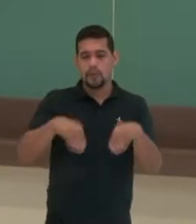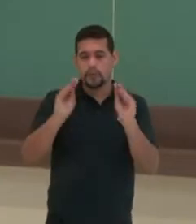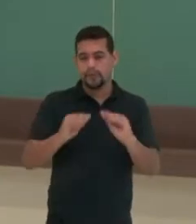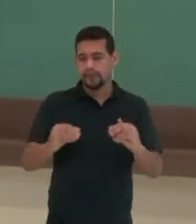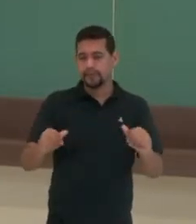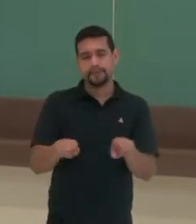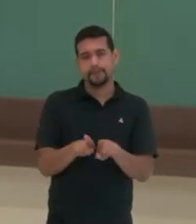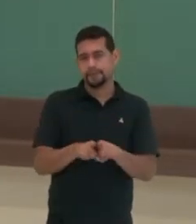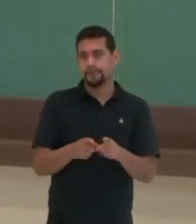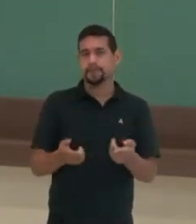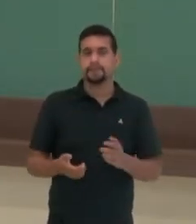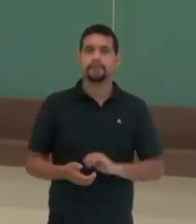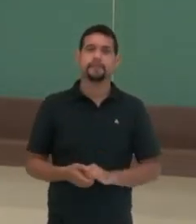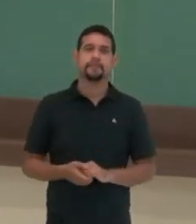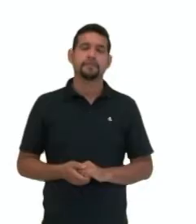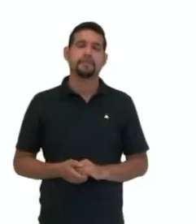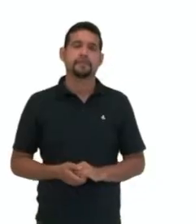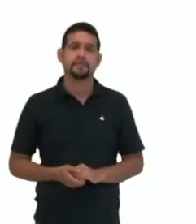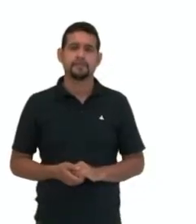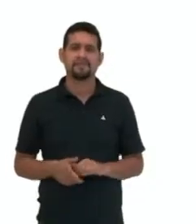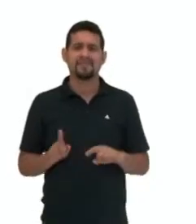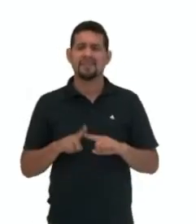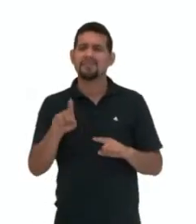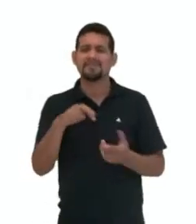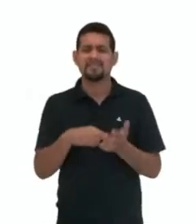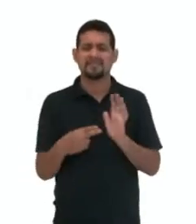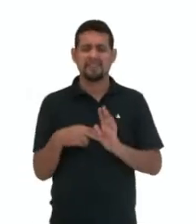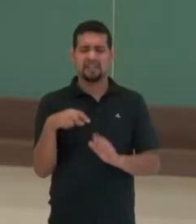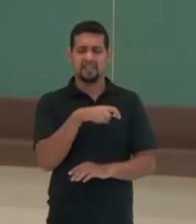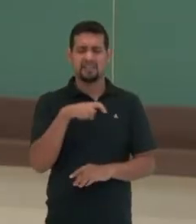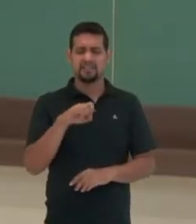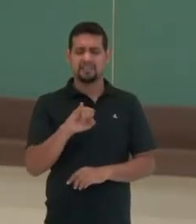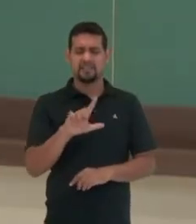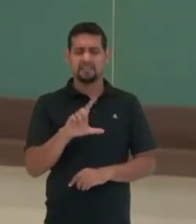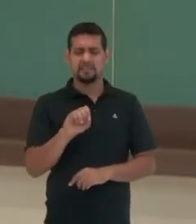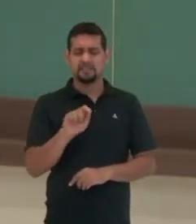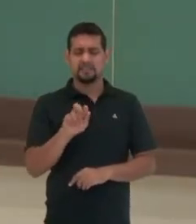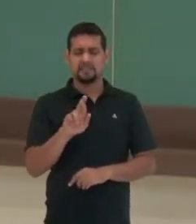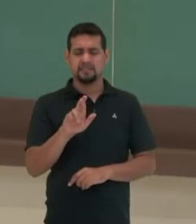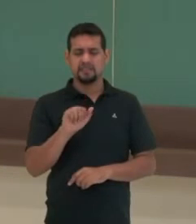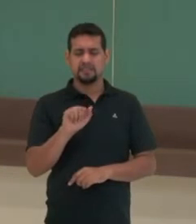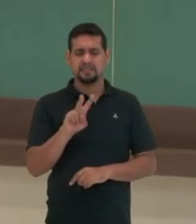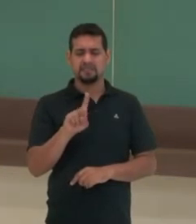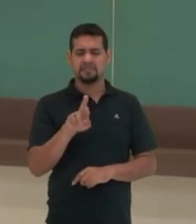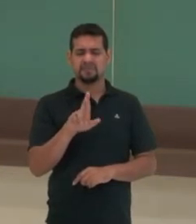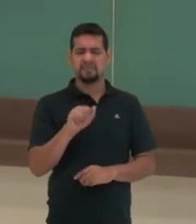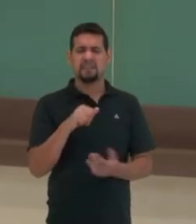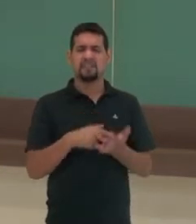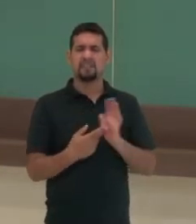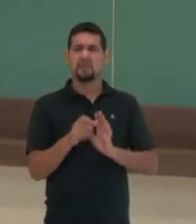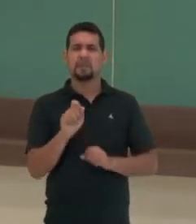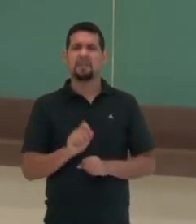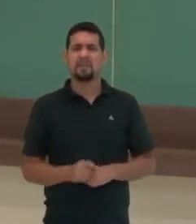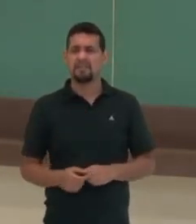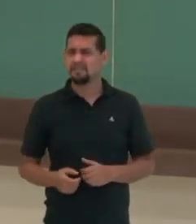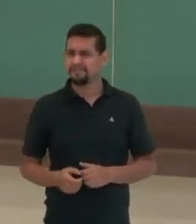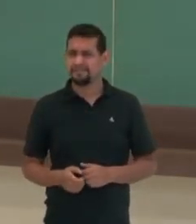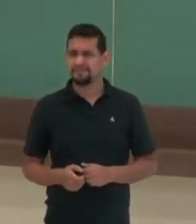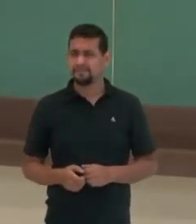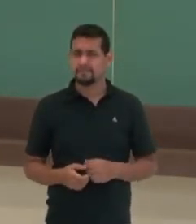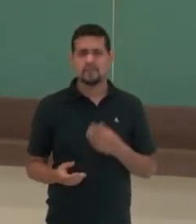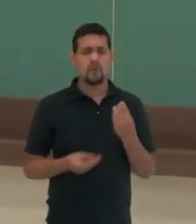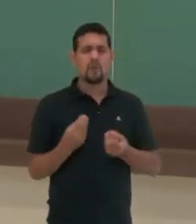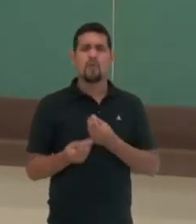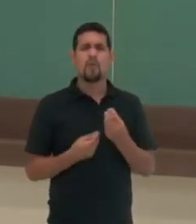especial. Mas o que é xilogravura, Você falou xilogravura. Então o que é, Como